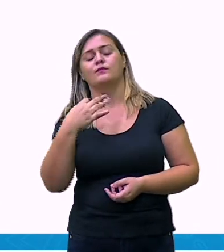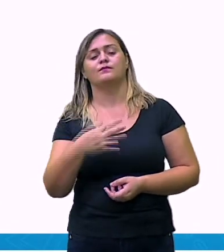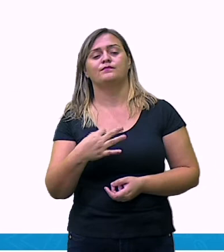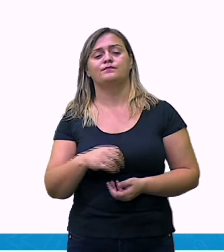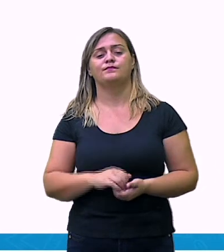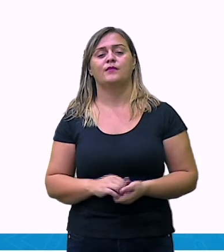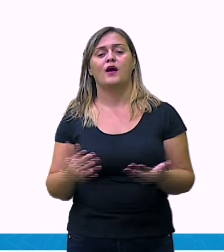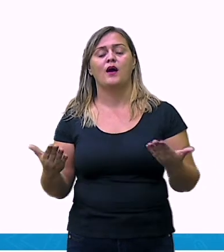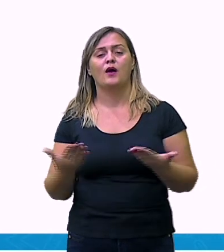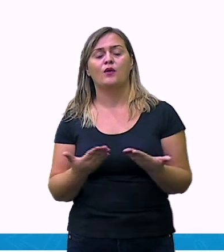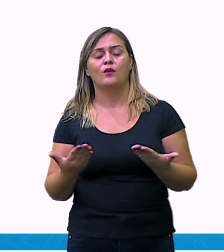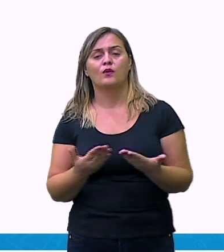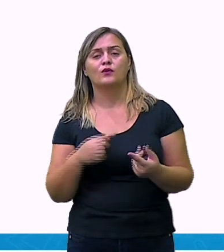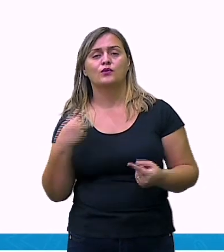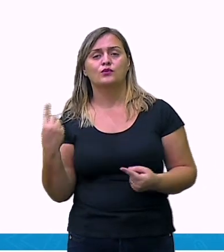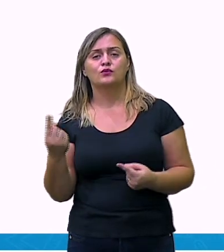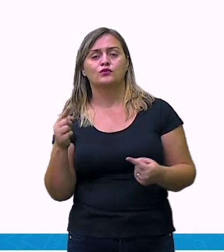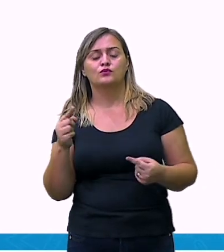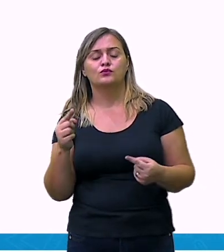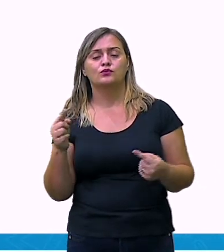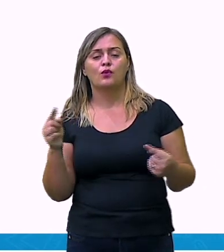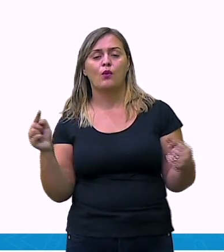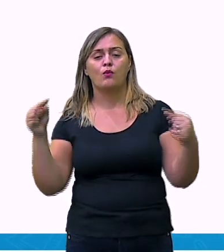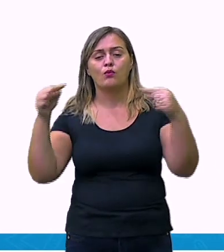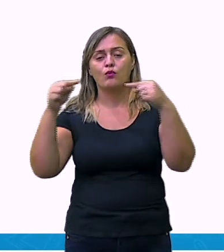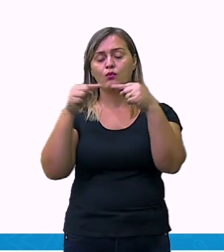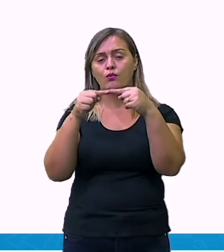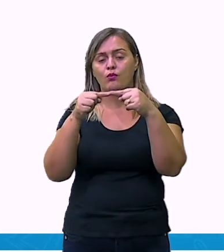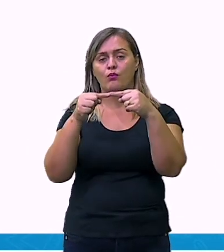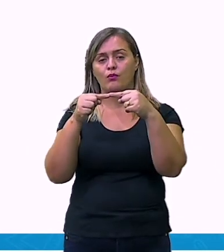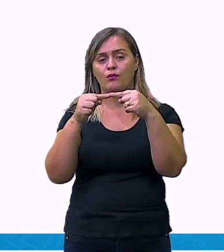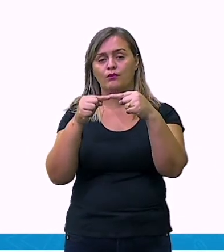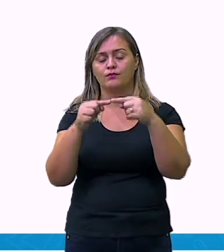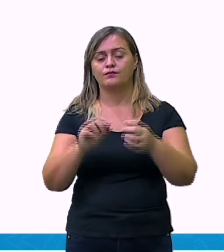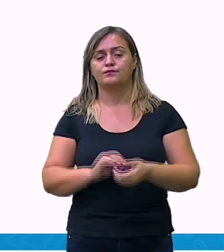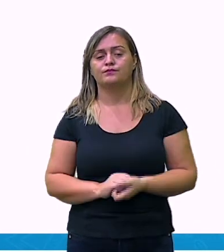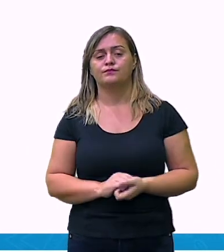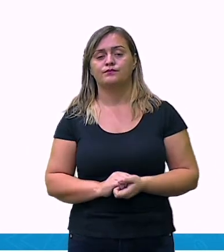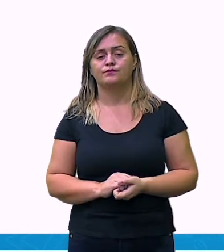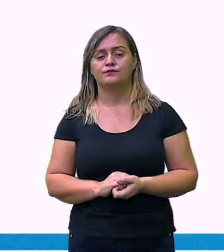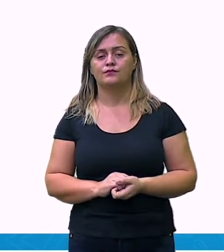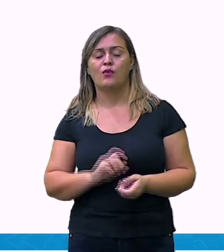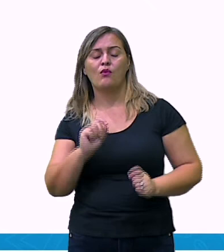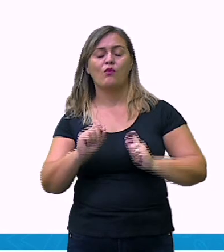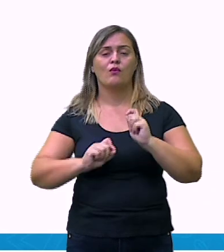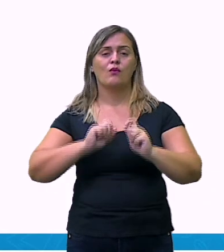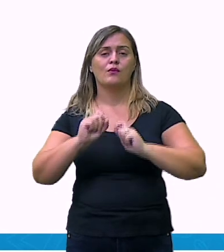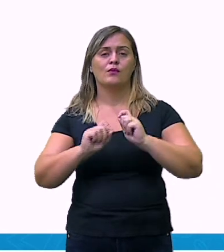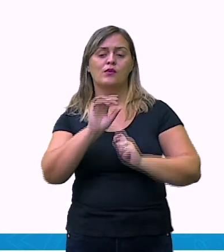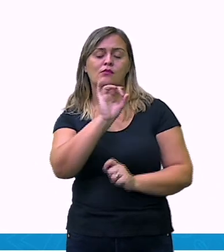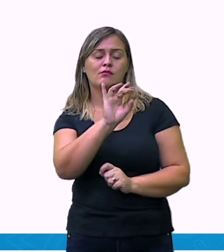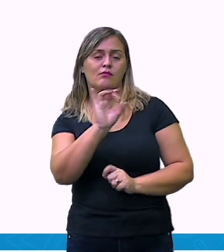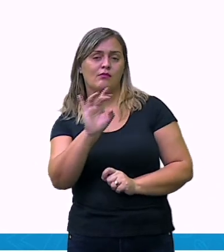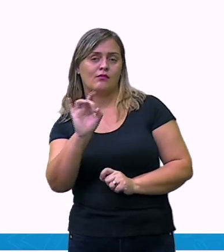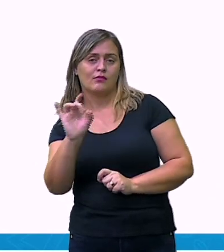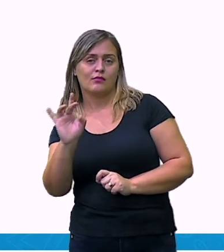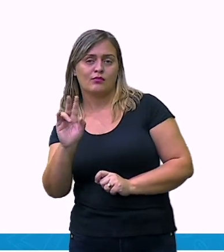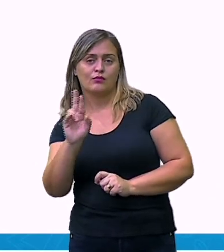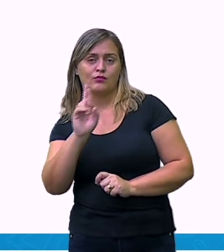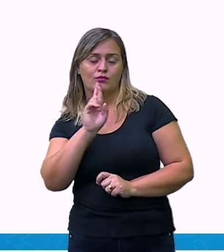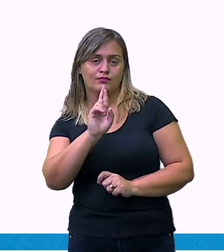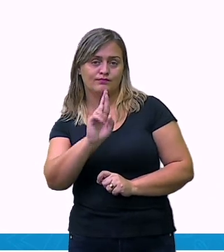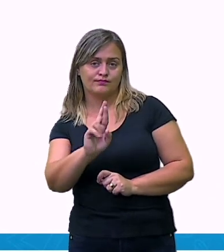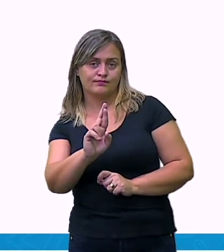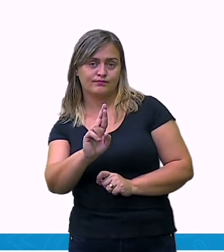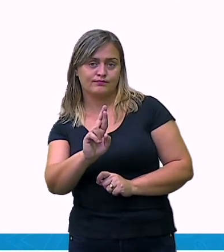que relacionar cada figura dessa com a frase, certo? Cada